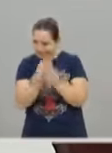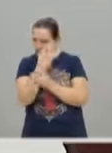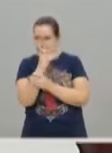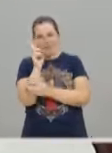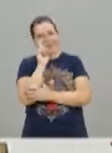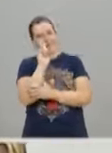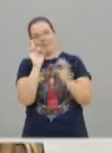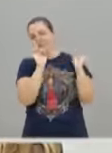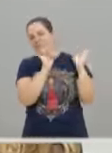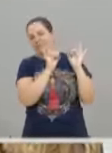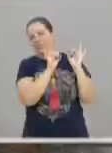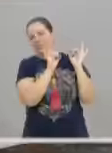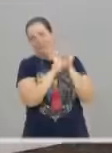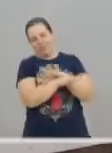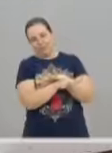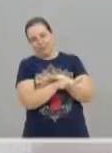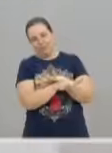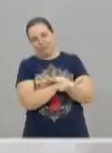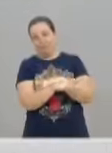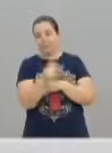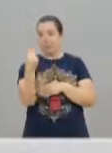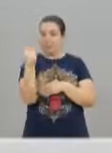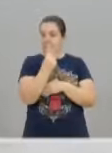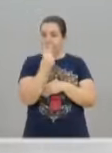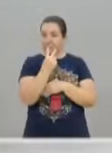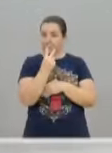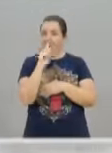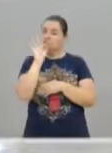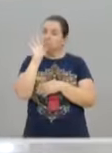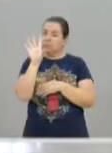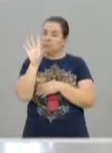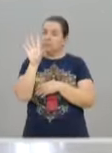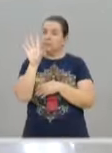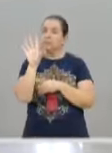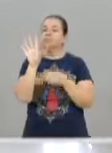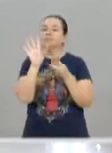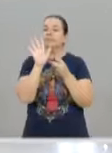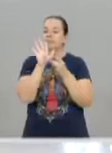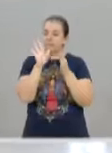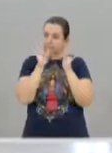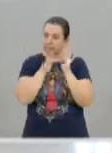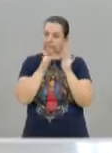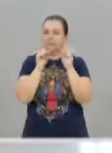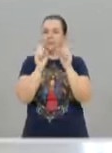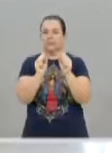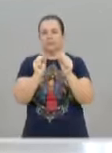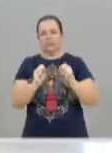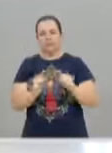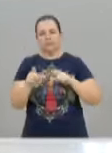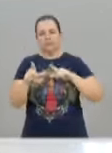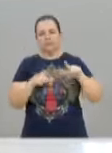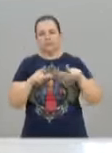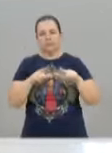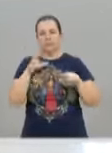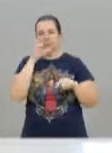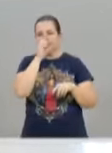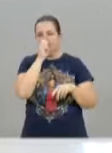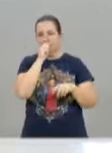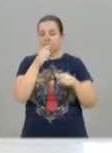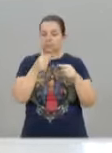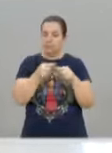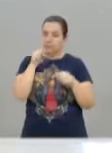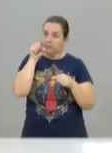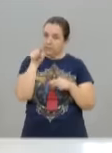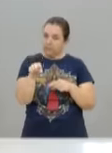terminada segundo só ele podia trabalhar no sábado porque ele na